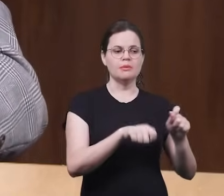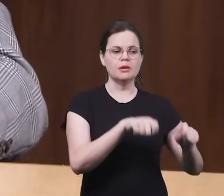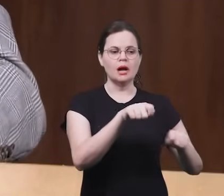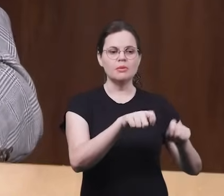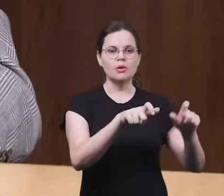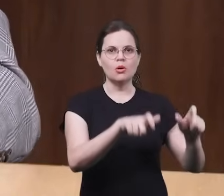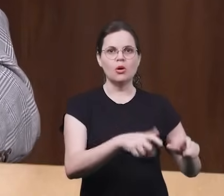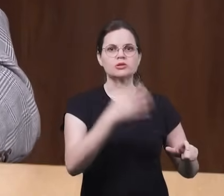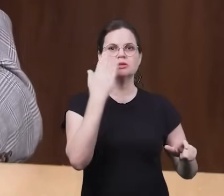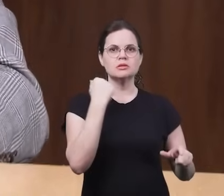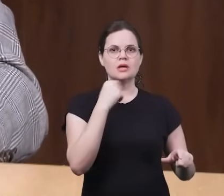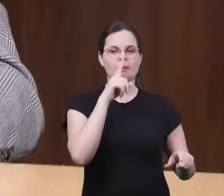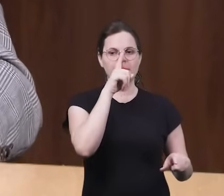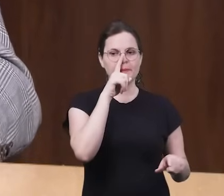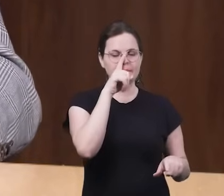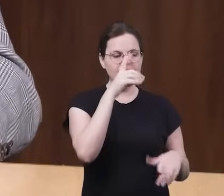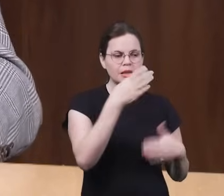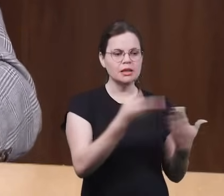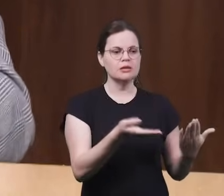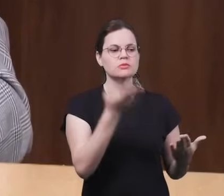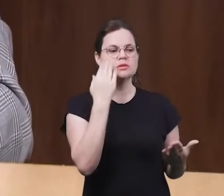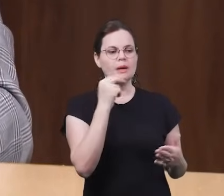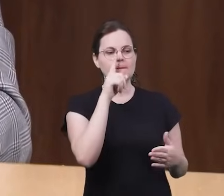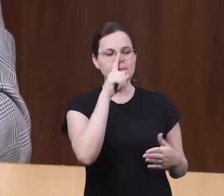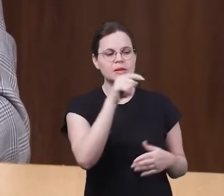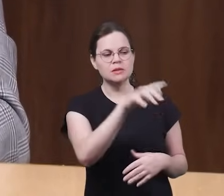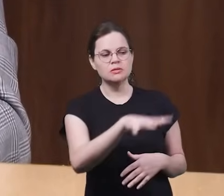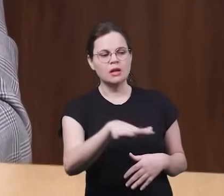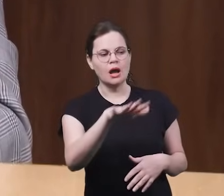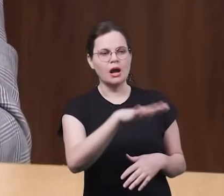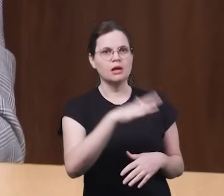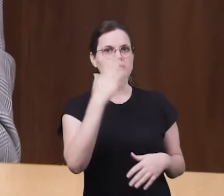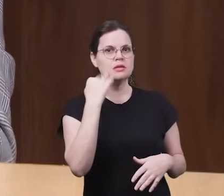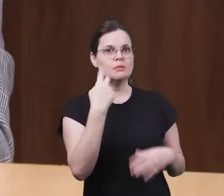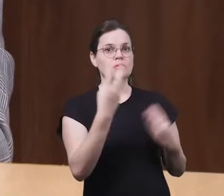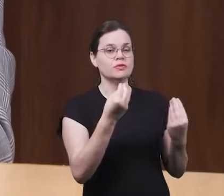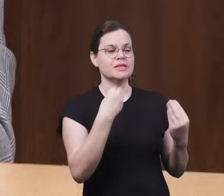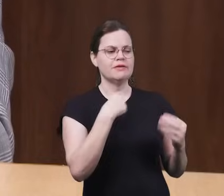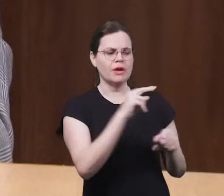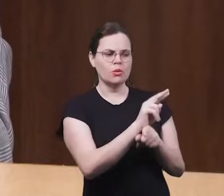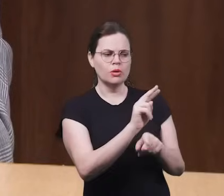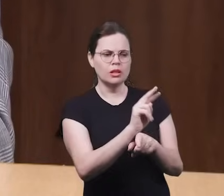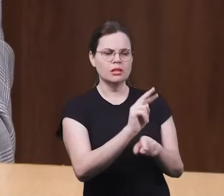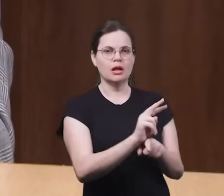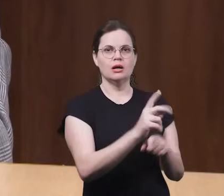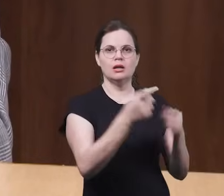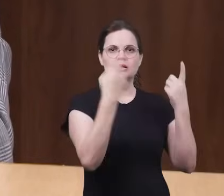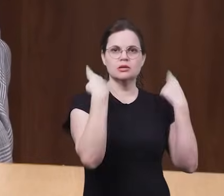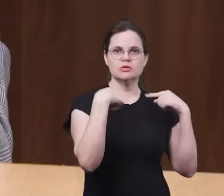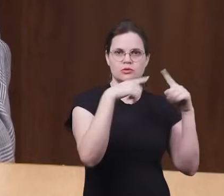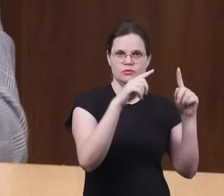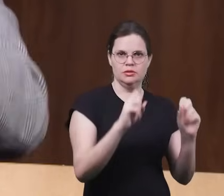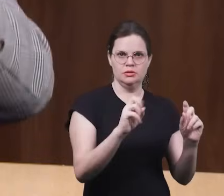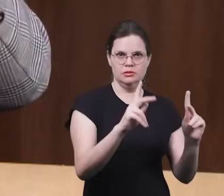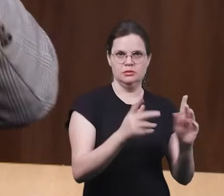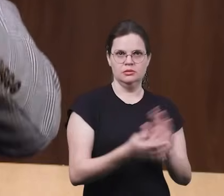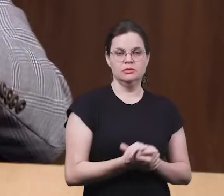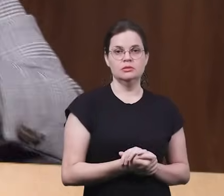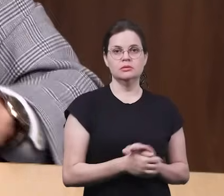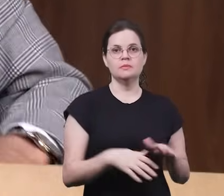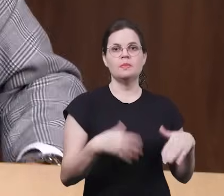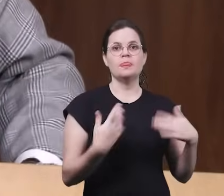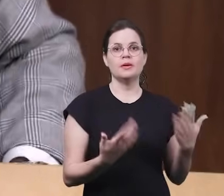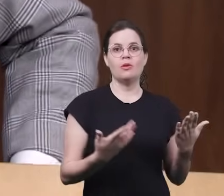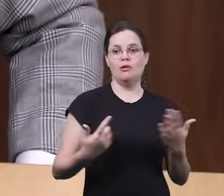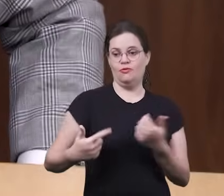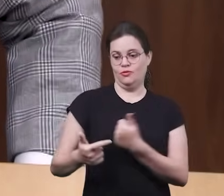os perigos, o pastor sabia disso, você sabe os perigos do rebanho, porque você quer preservar o rebanho. Por que você...